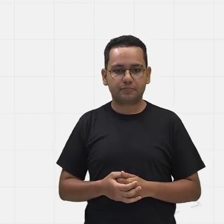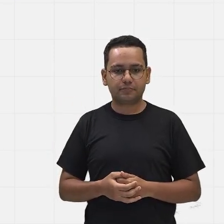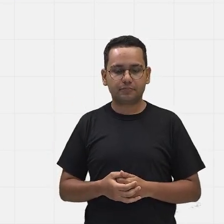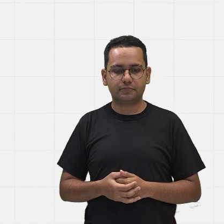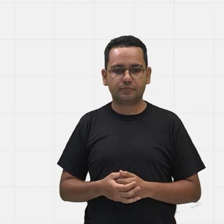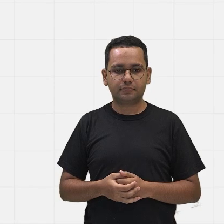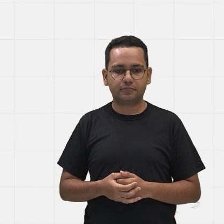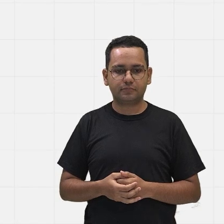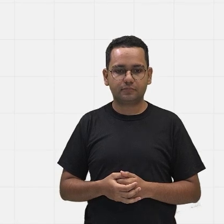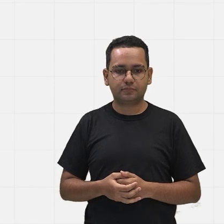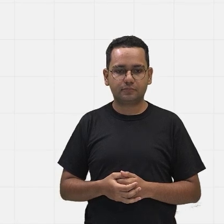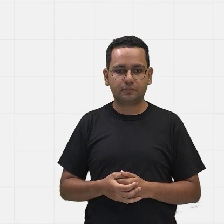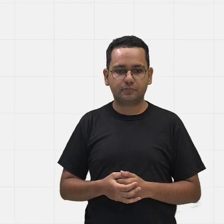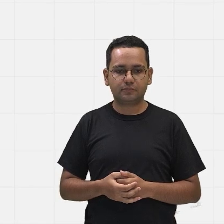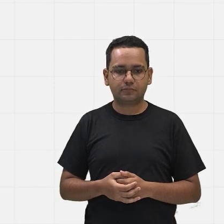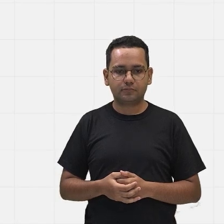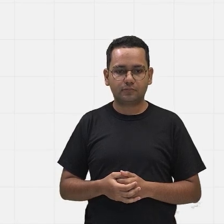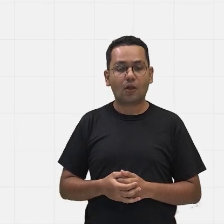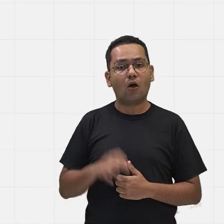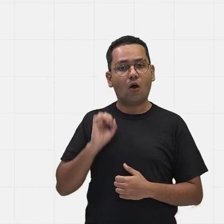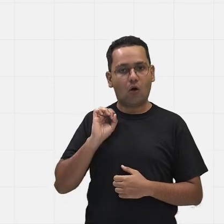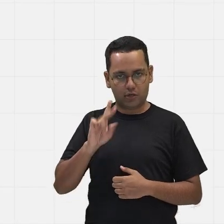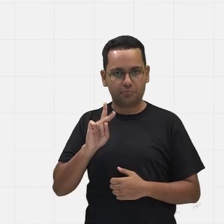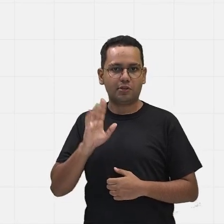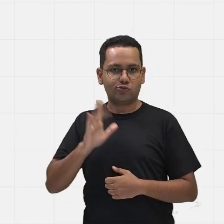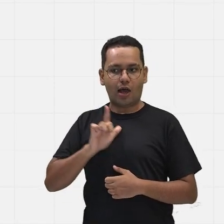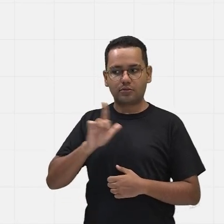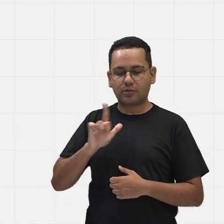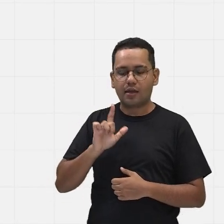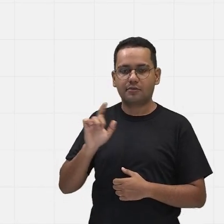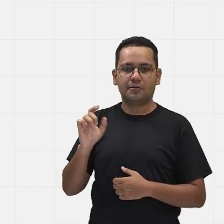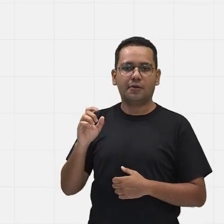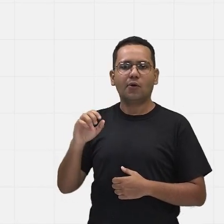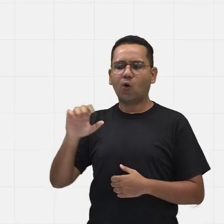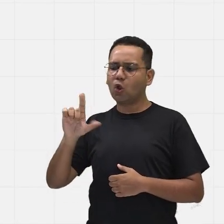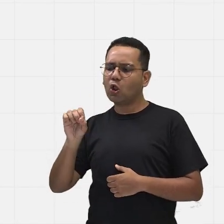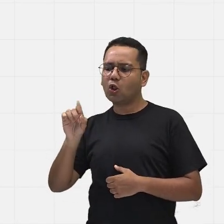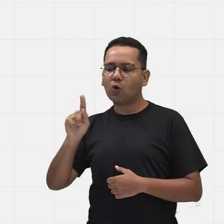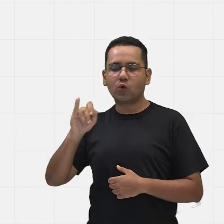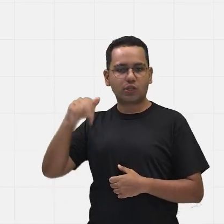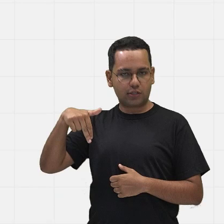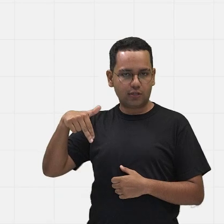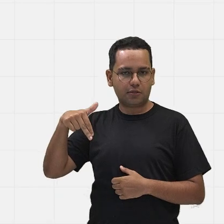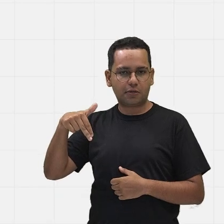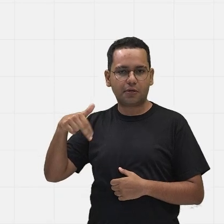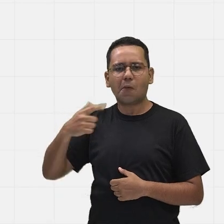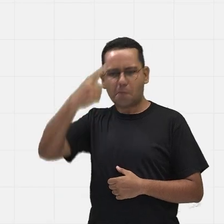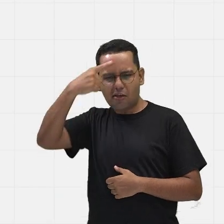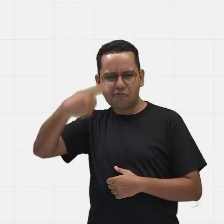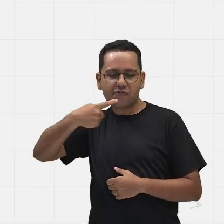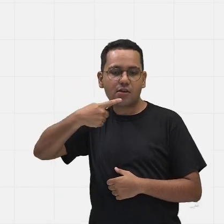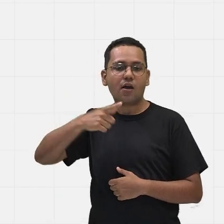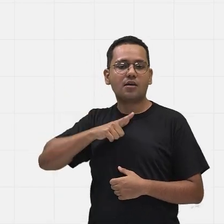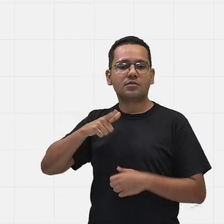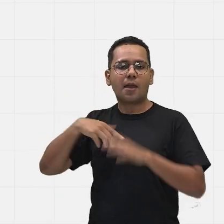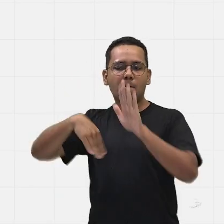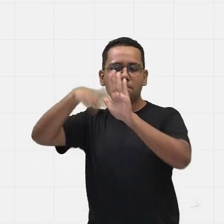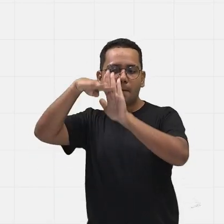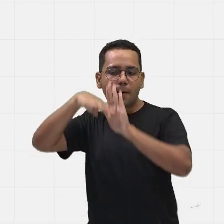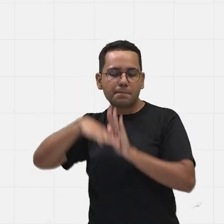Assim que for feito o primeiro acesso, você se conectar direitinho, né, vai aparecer uma lista de canais.